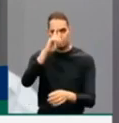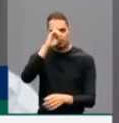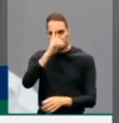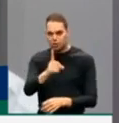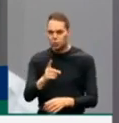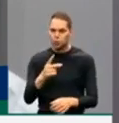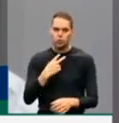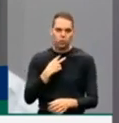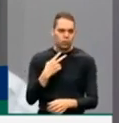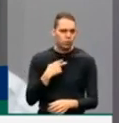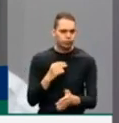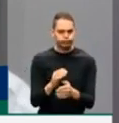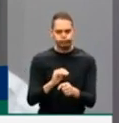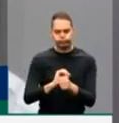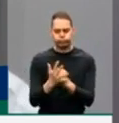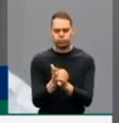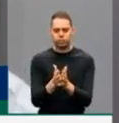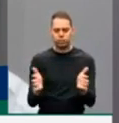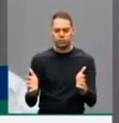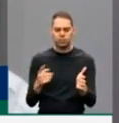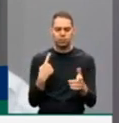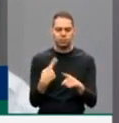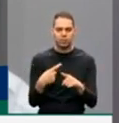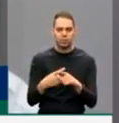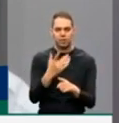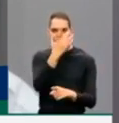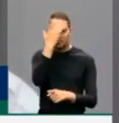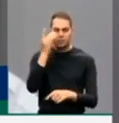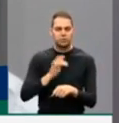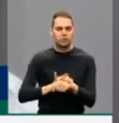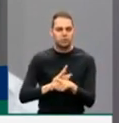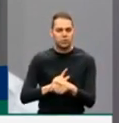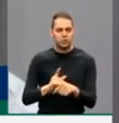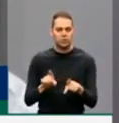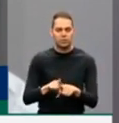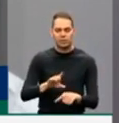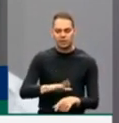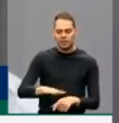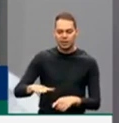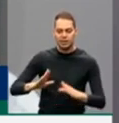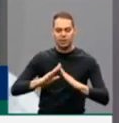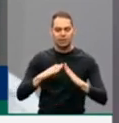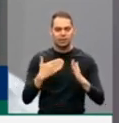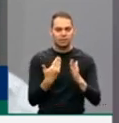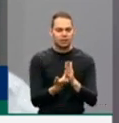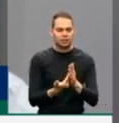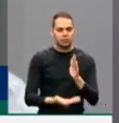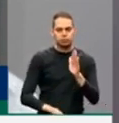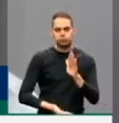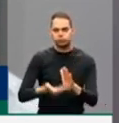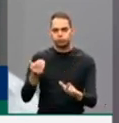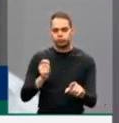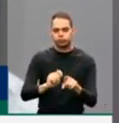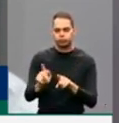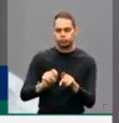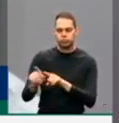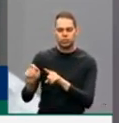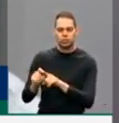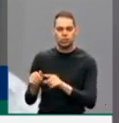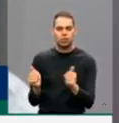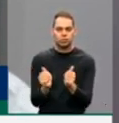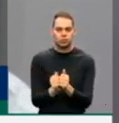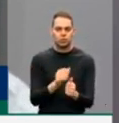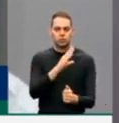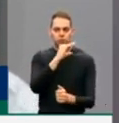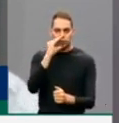nesse período. Tem pessoas doentes, crianças foram retiradas da escola onde estavam com os adultos para